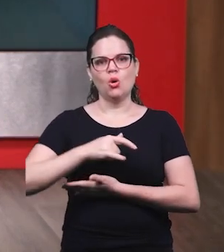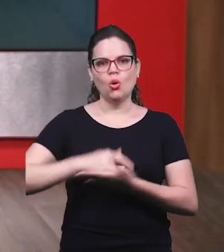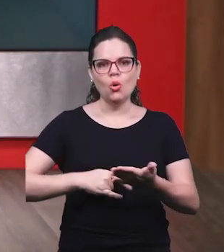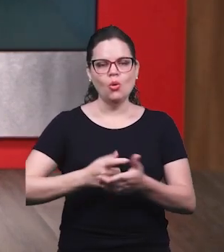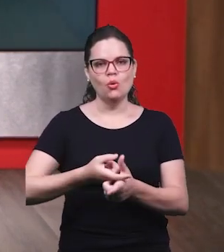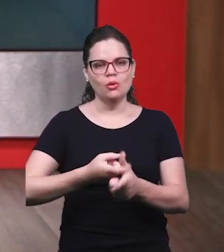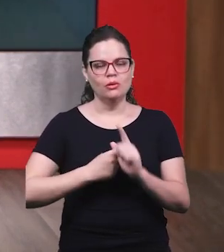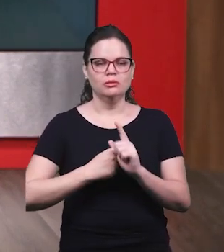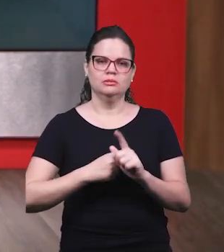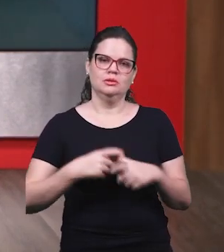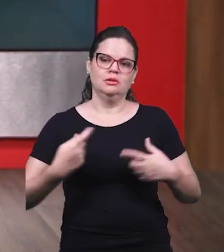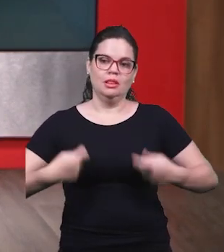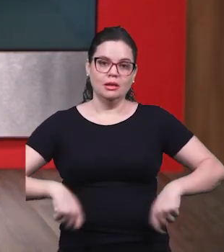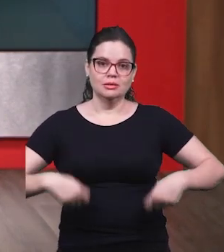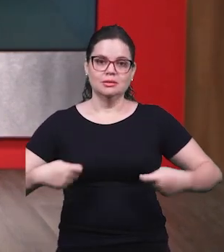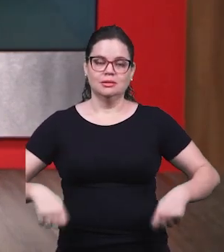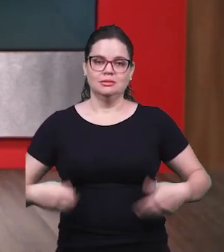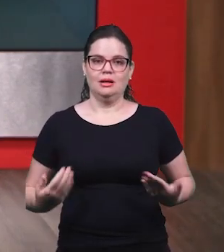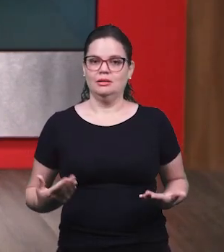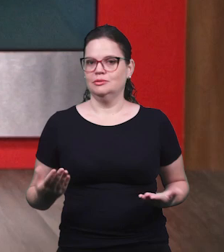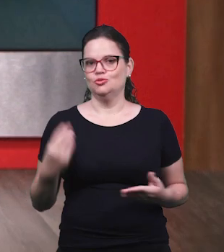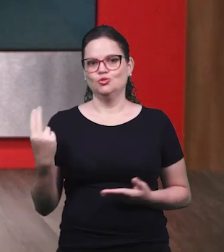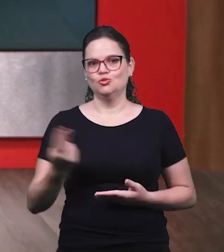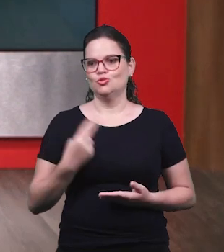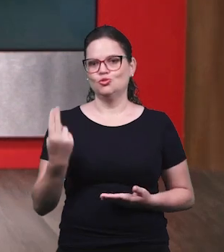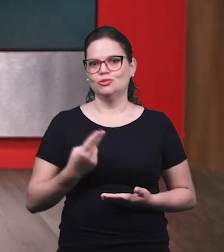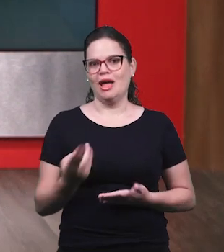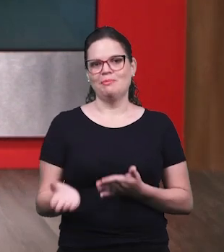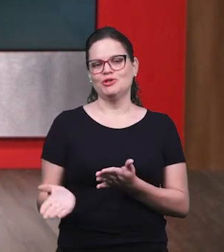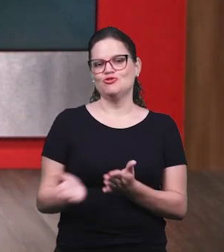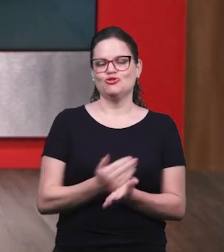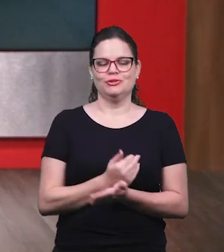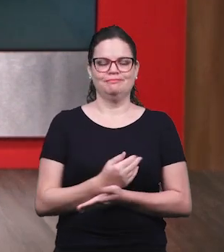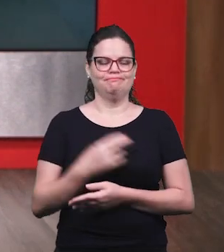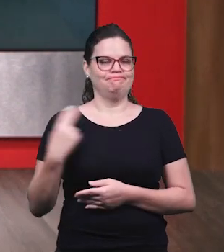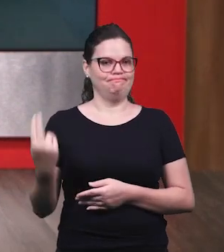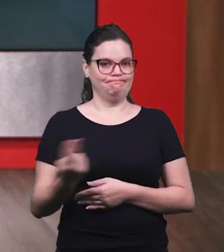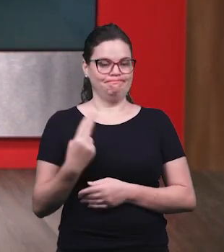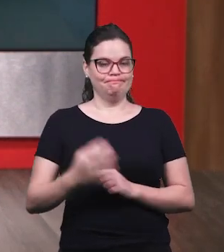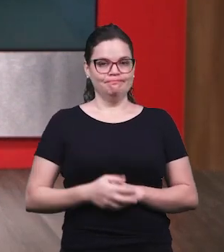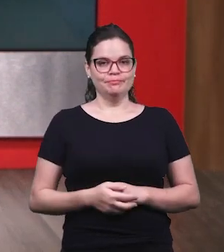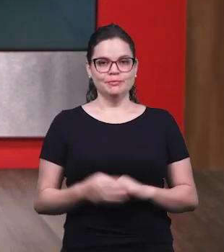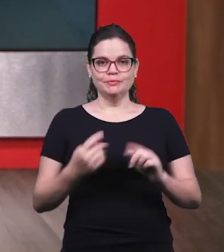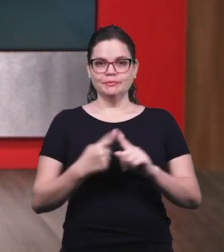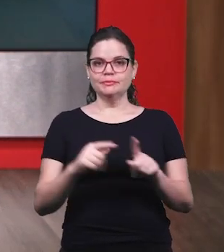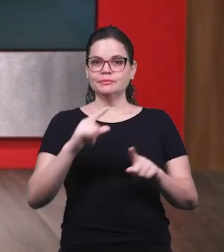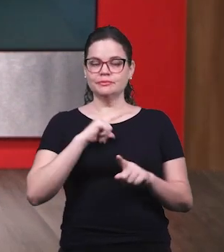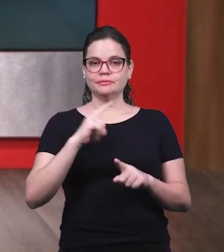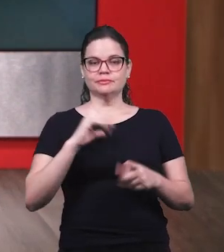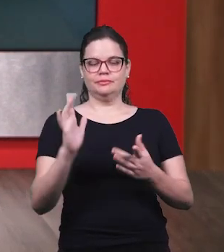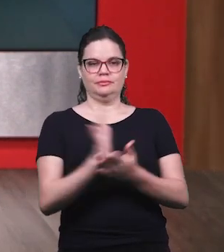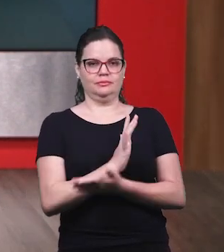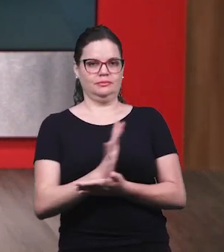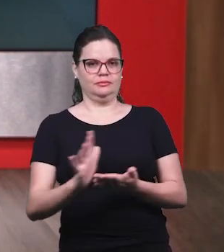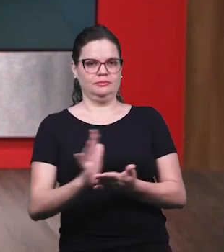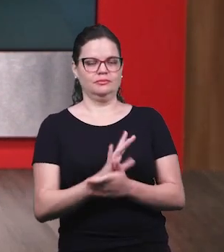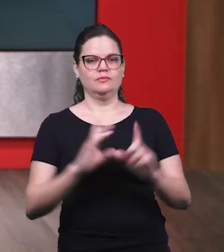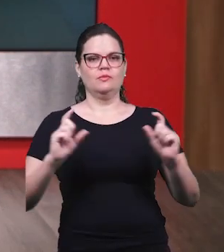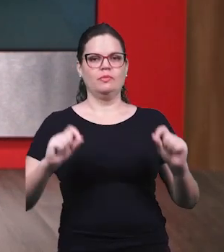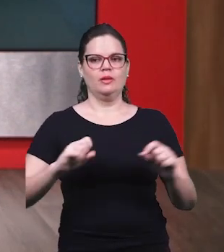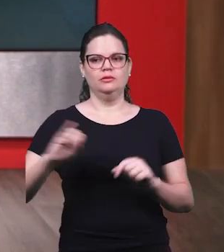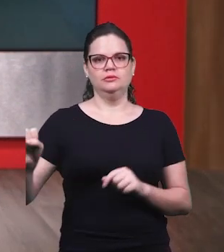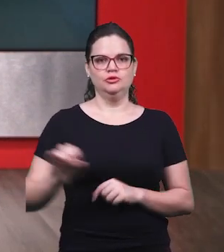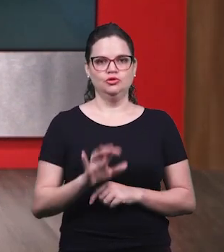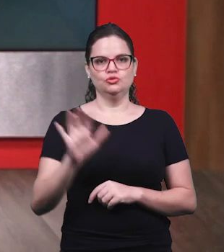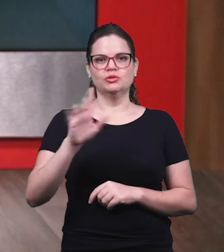como uma despesa essencial, não tem como você fugir. Mas tem casos em que você paga o juro até por uma